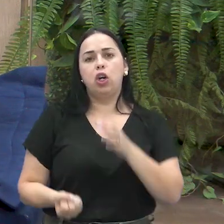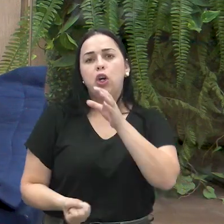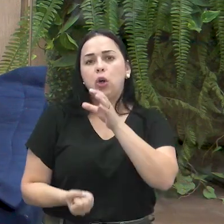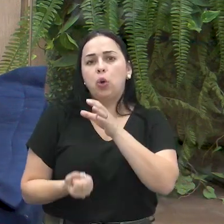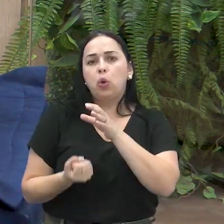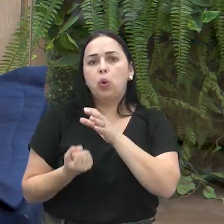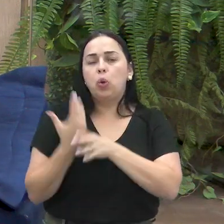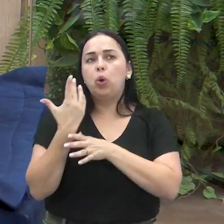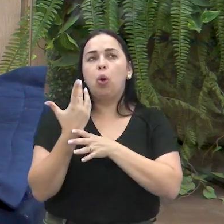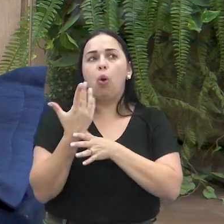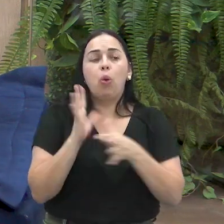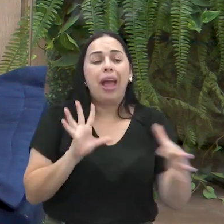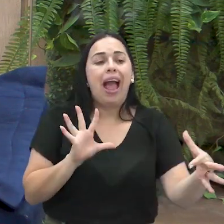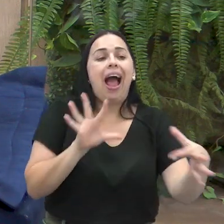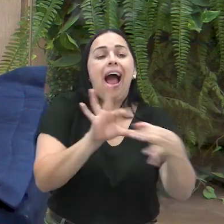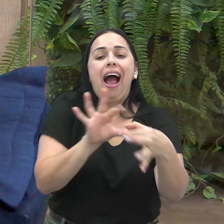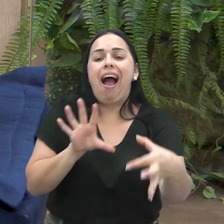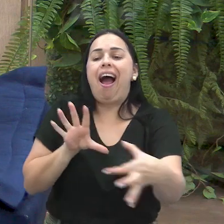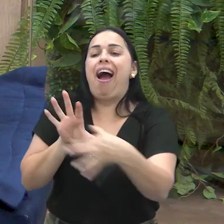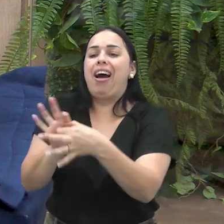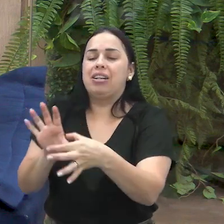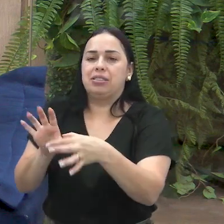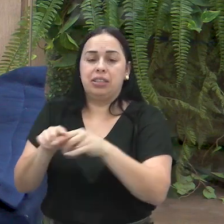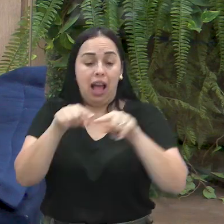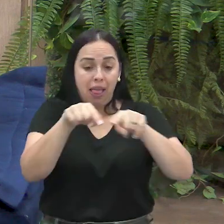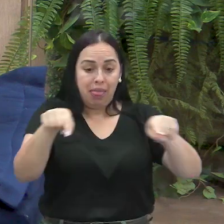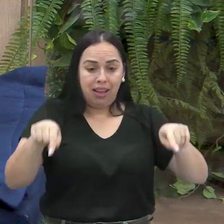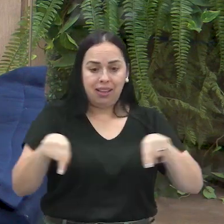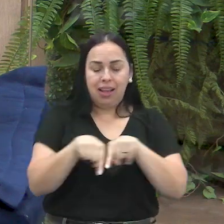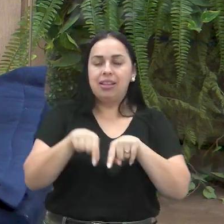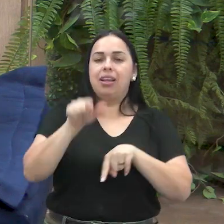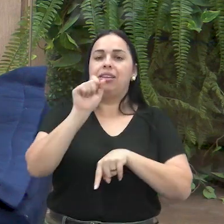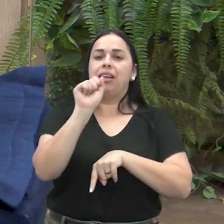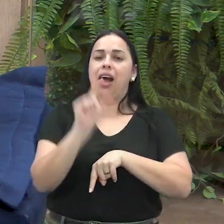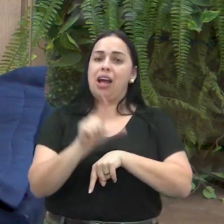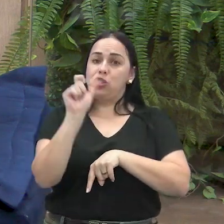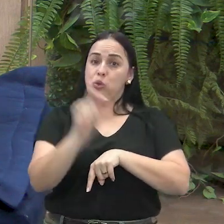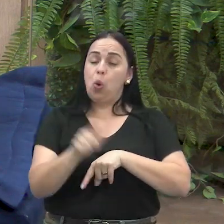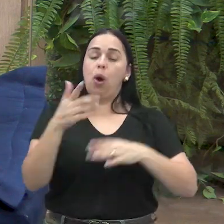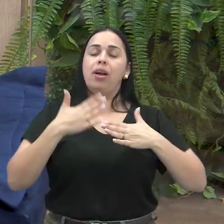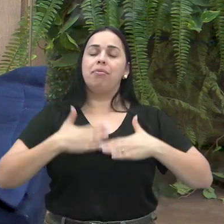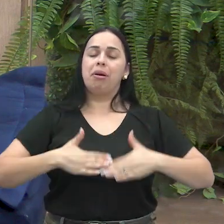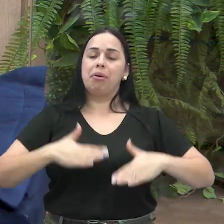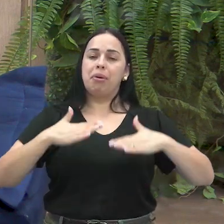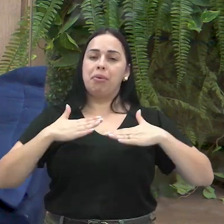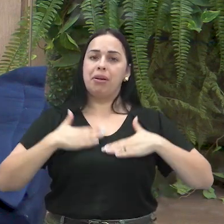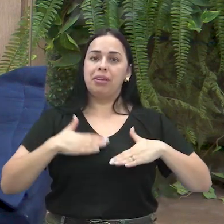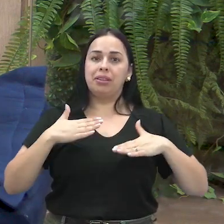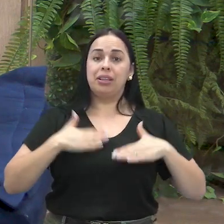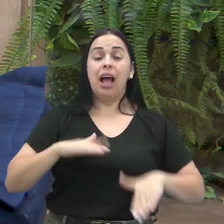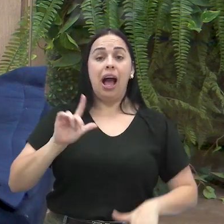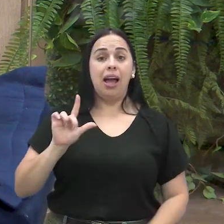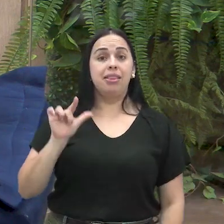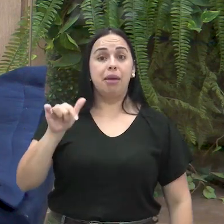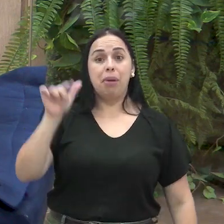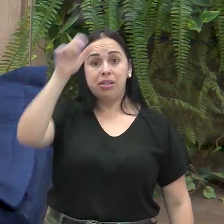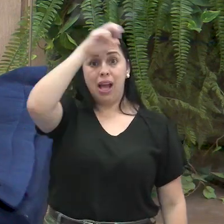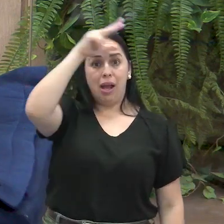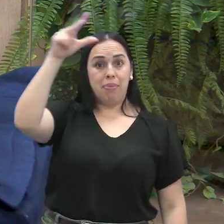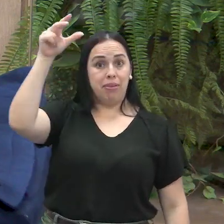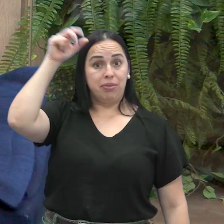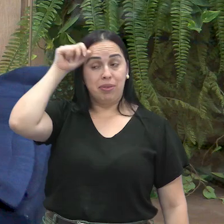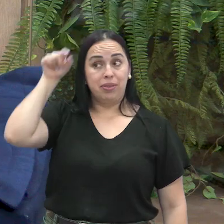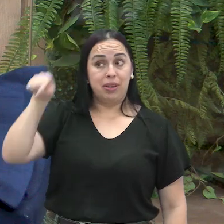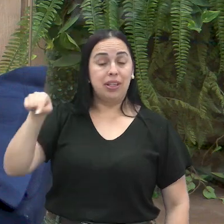criou, assim, um laço muito grande, né? Porque surge as salas, né, da calma, né, nos 3 shoppings, aí a prefeitura